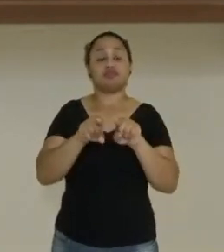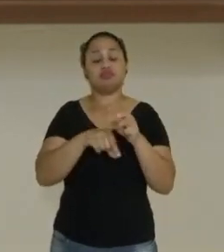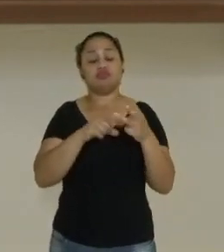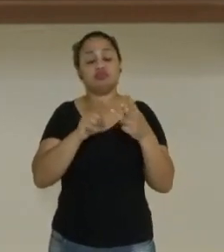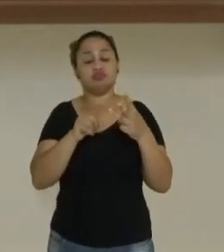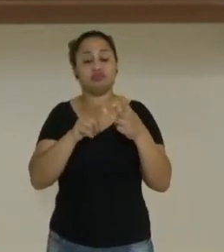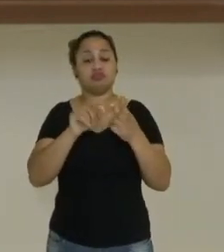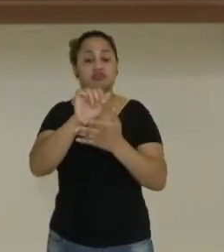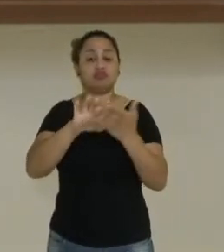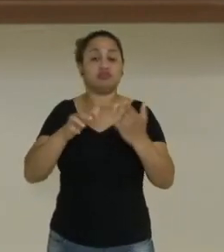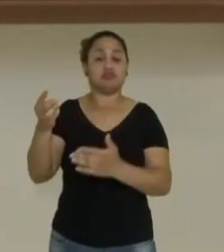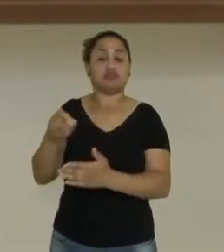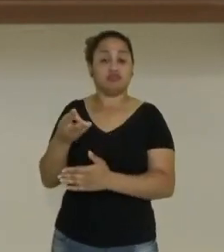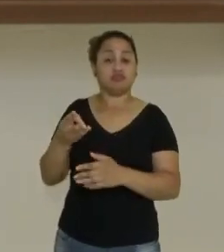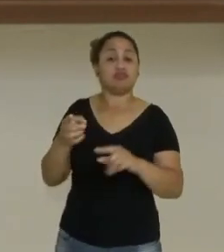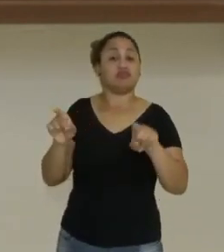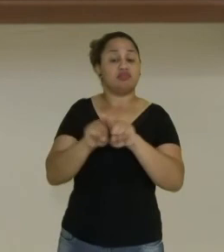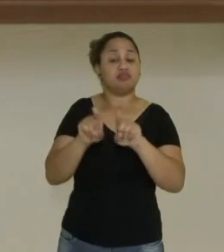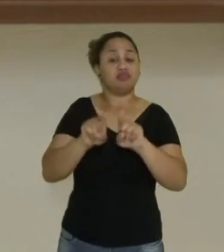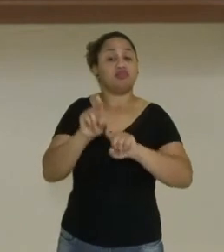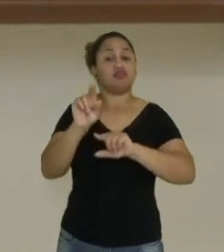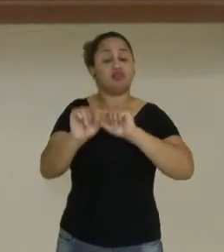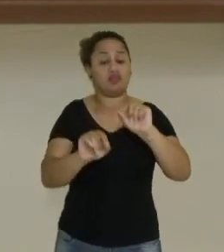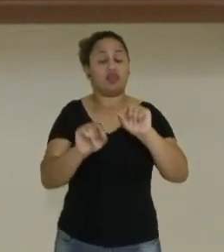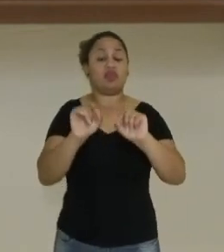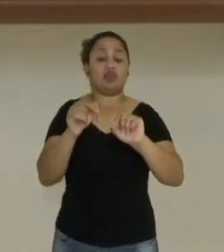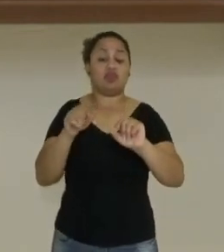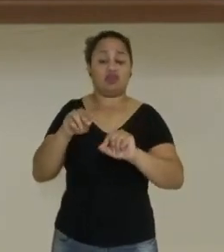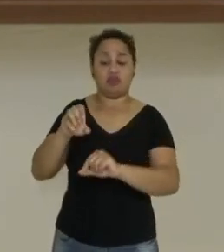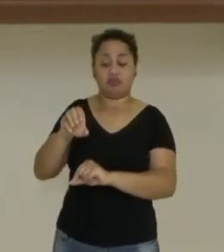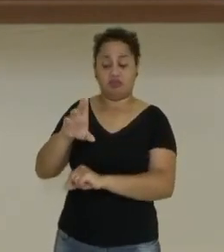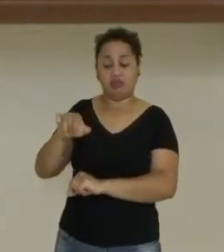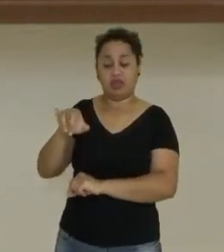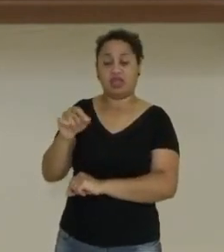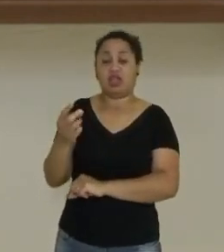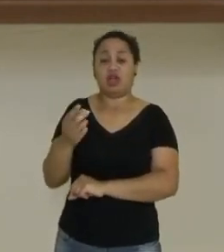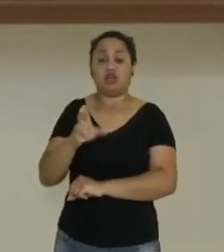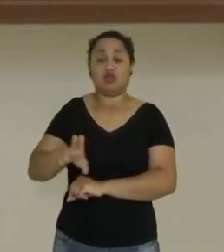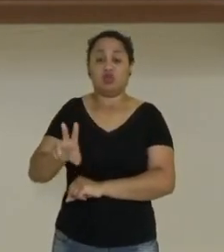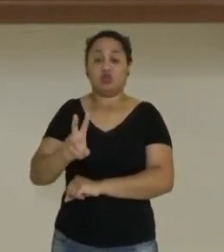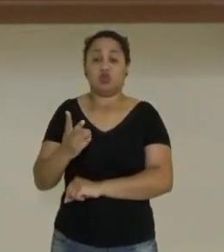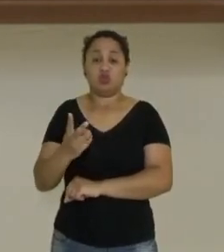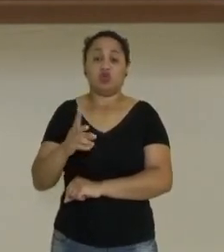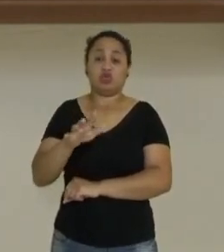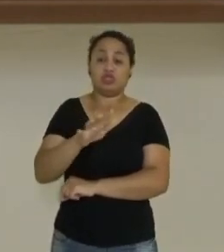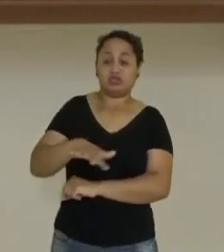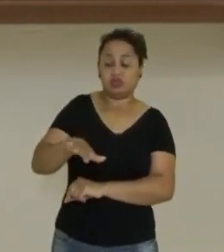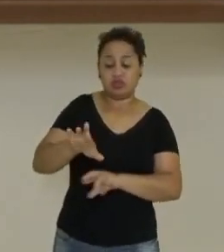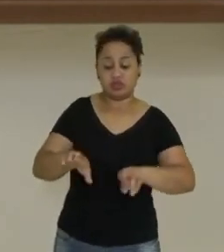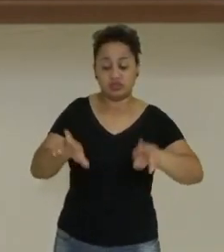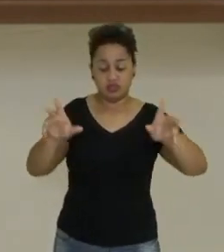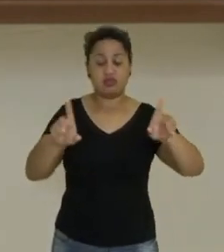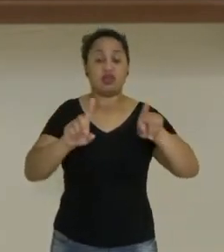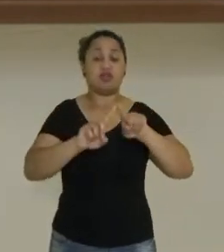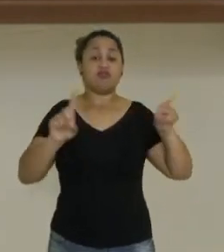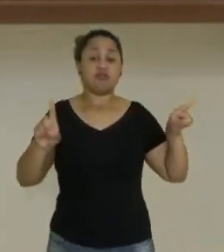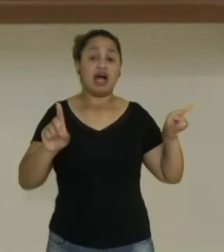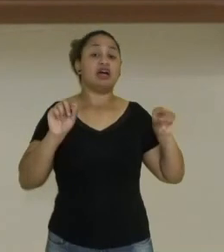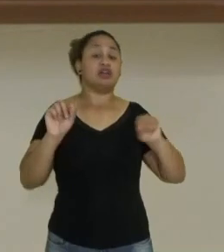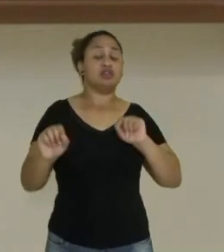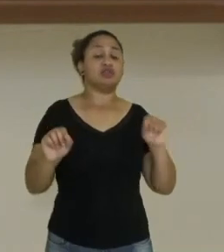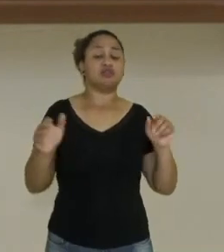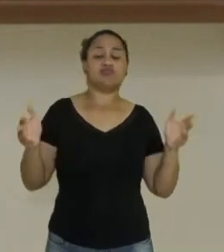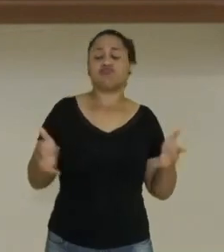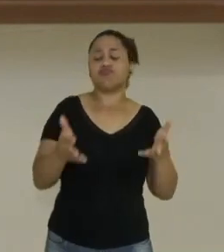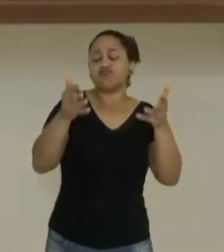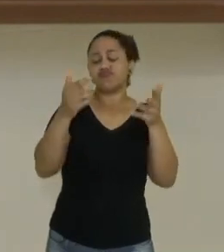terceiro exercício, da mesma forma, né? O Marcelo aí usa duas situações distintas, porém,